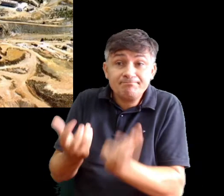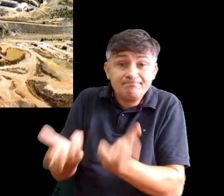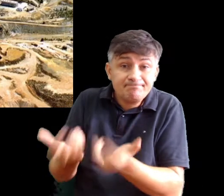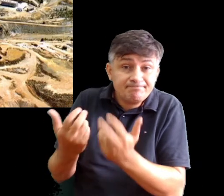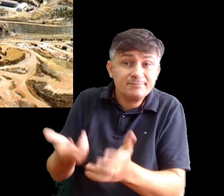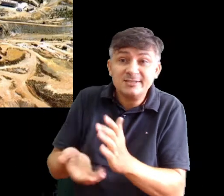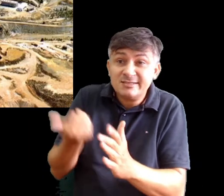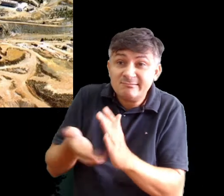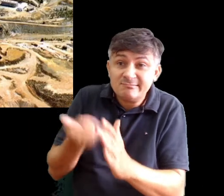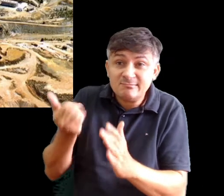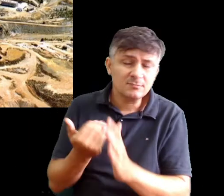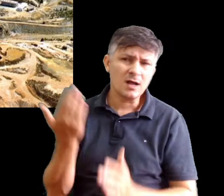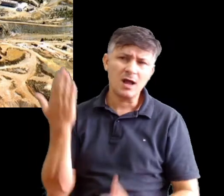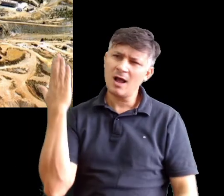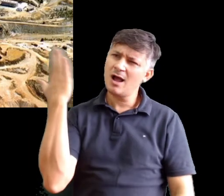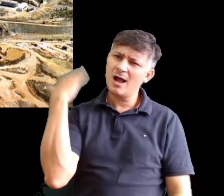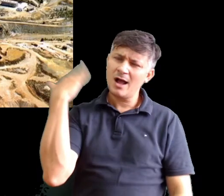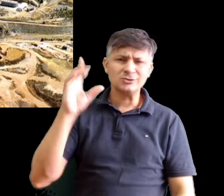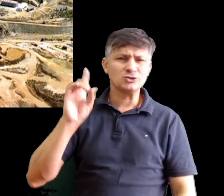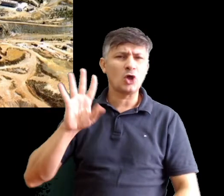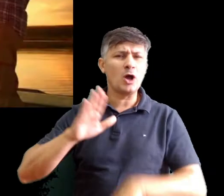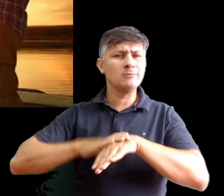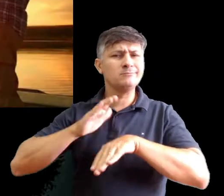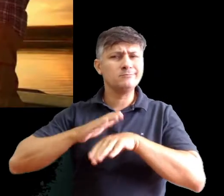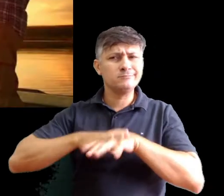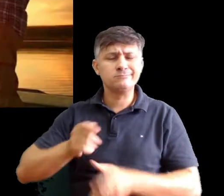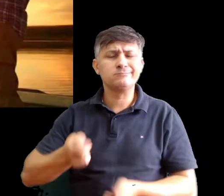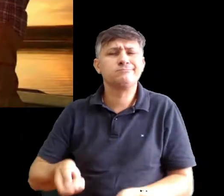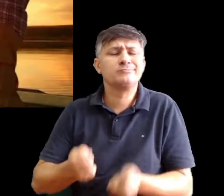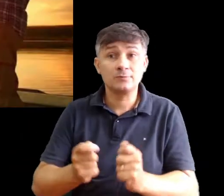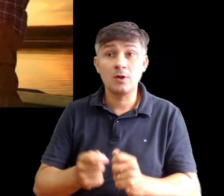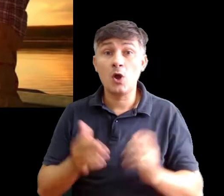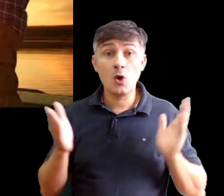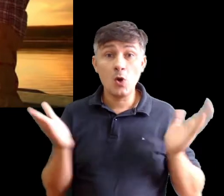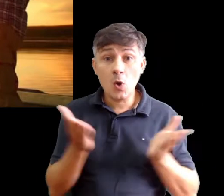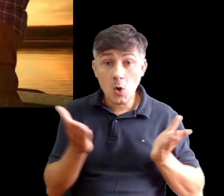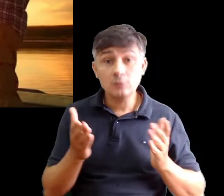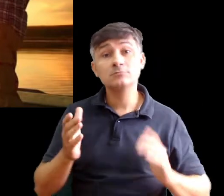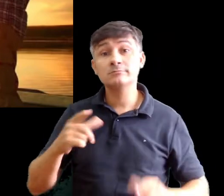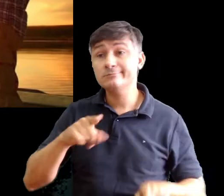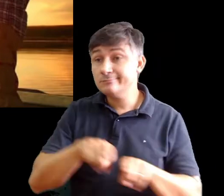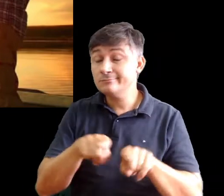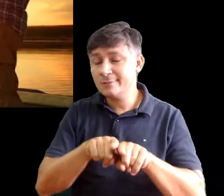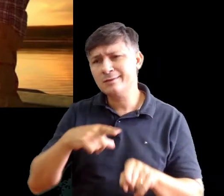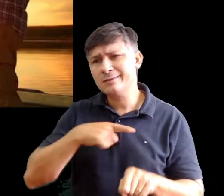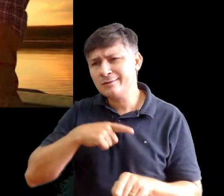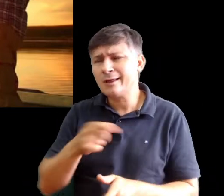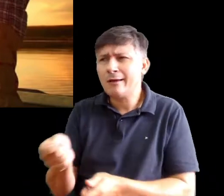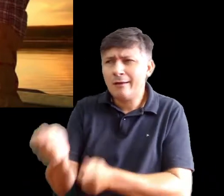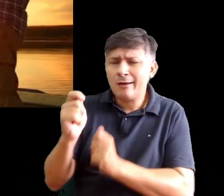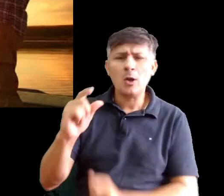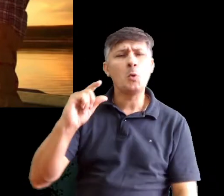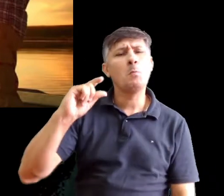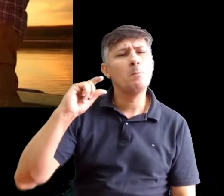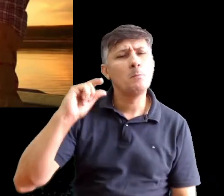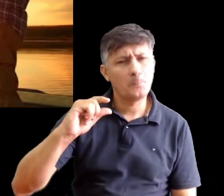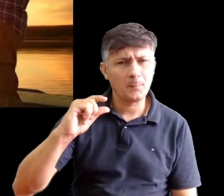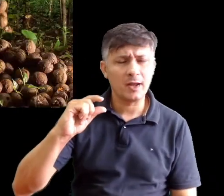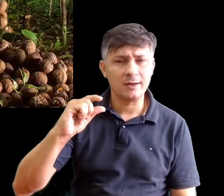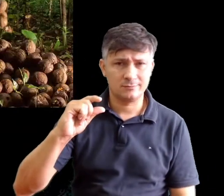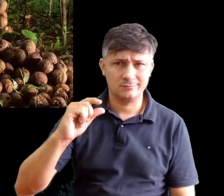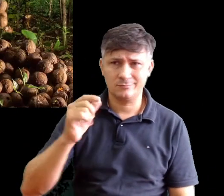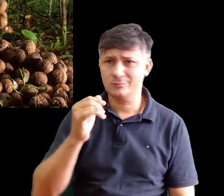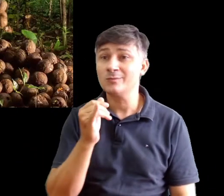atividade extrativista era realizada manualmente. Nos dias atuais, isso acontece, mas em menor proporção. No